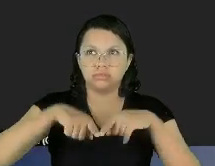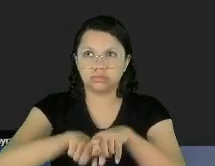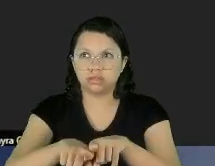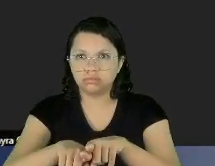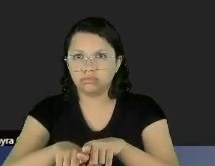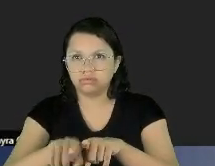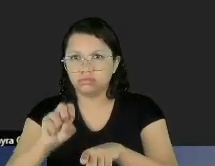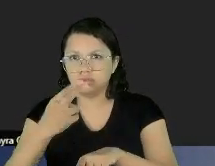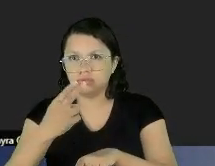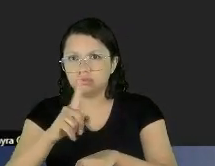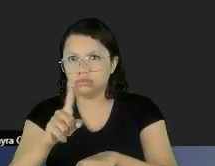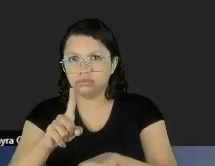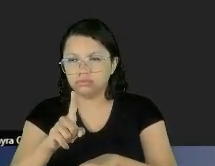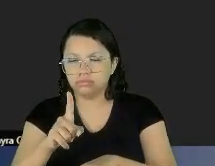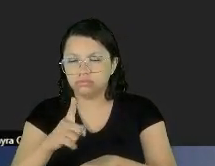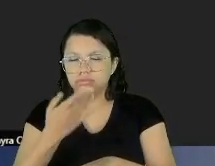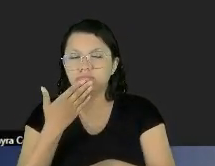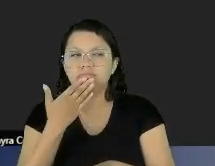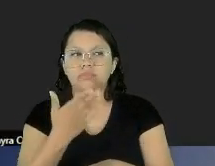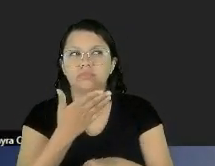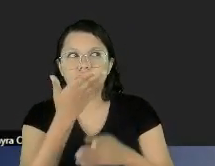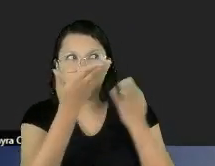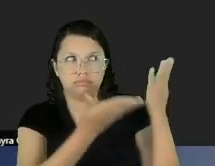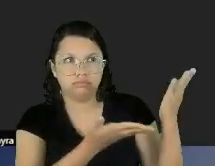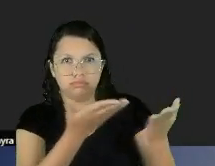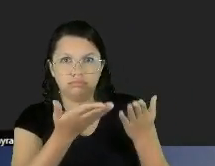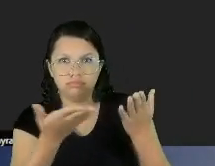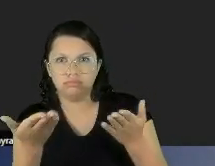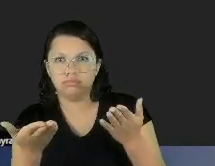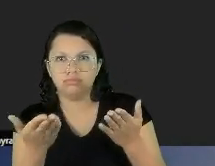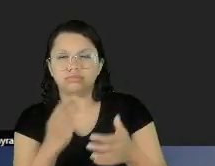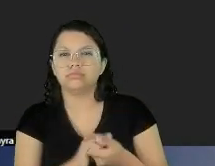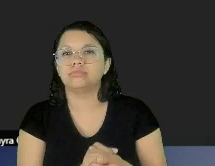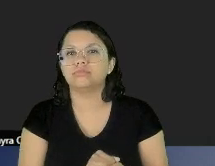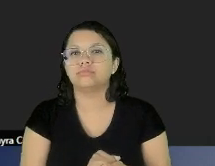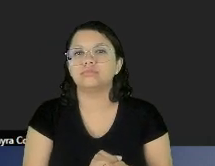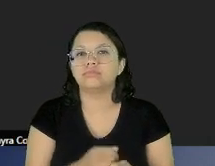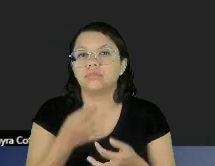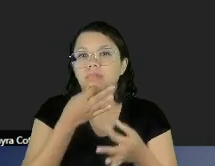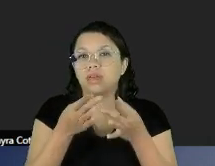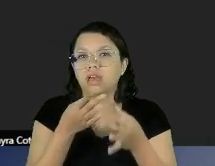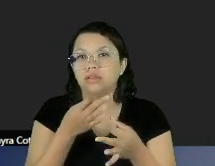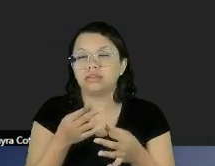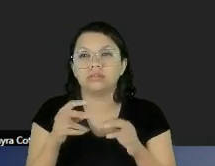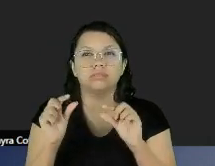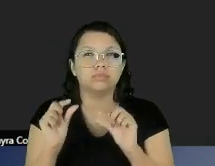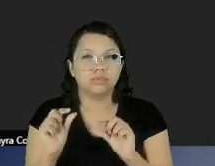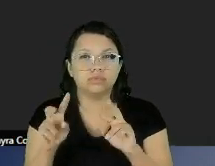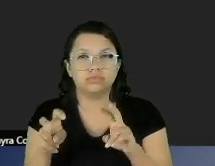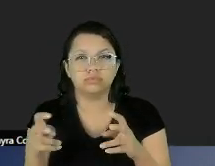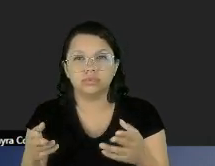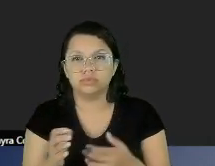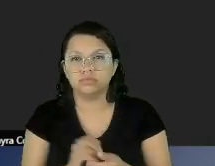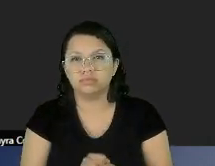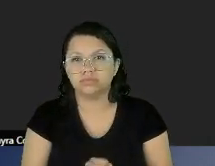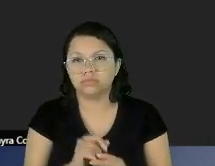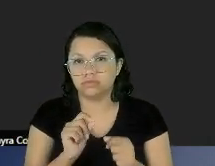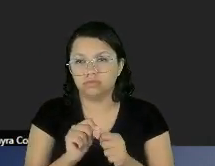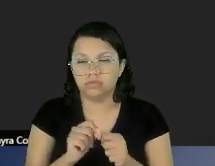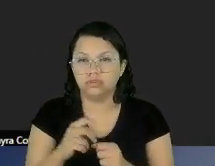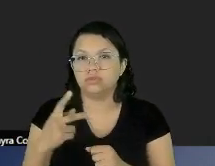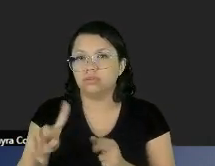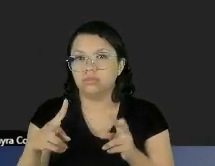ato sexual ou não. Eu vou pedir para as convidadas comentarem um pouquinho